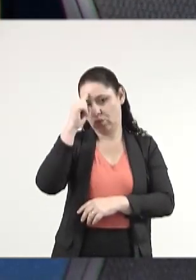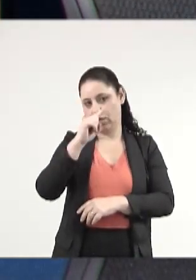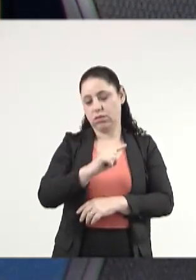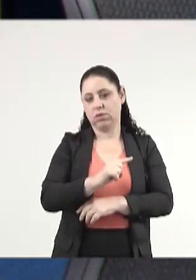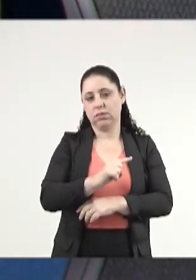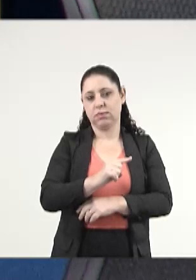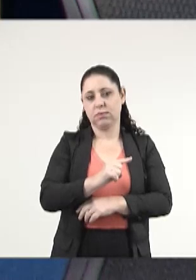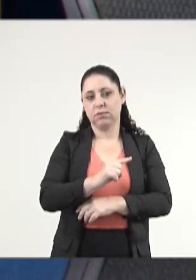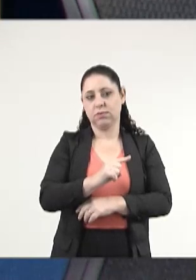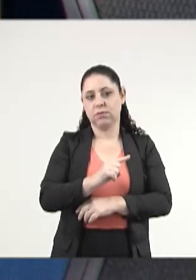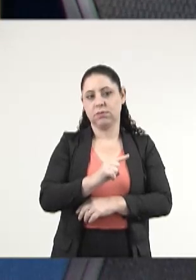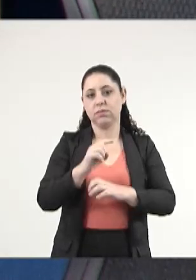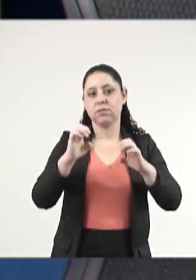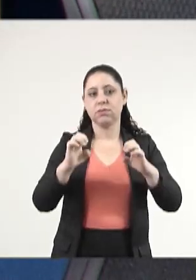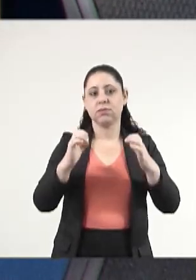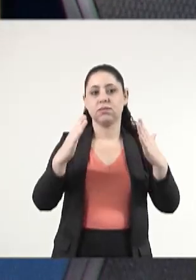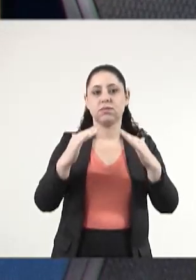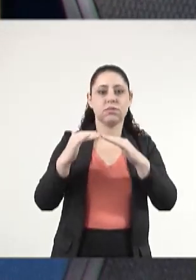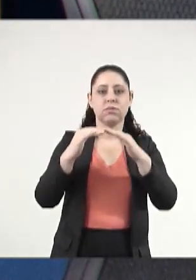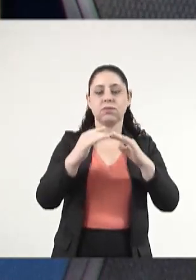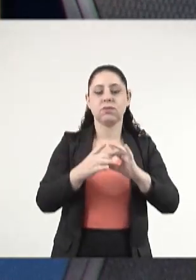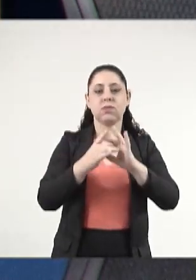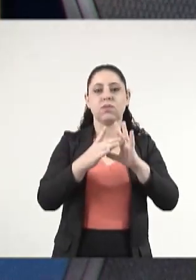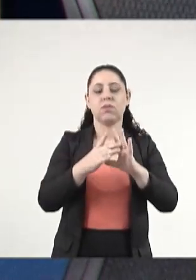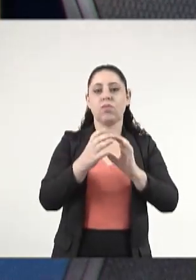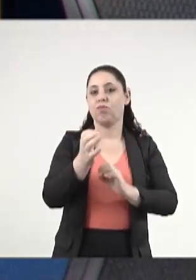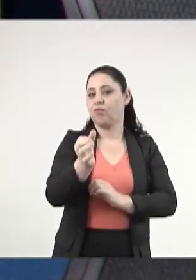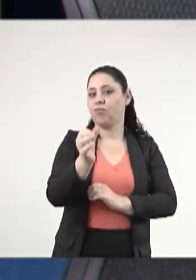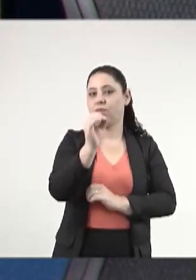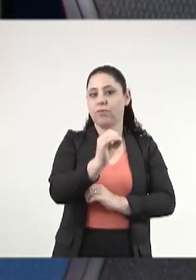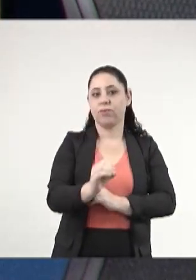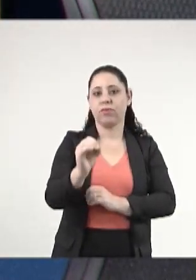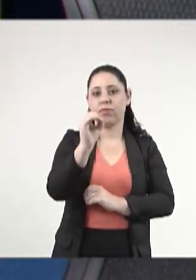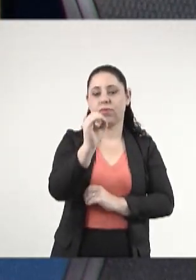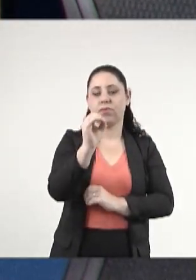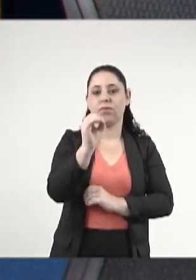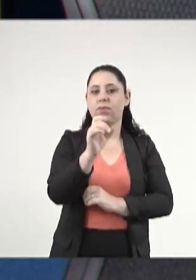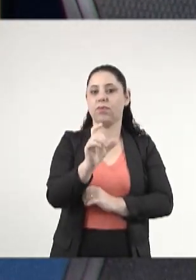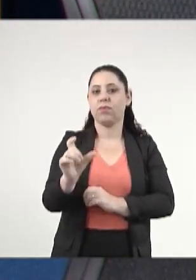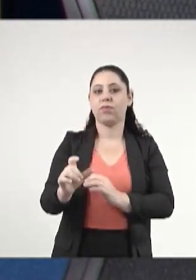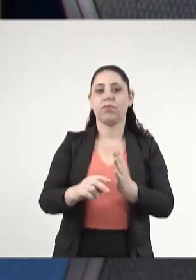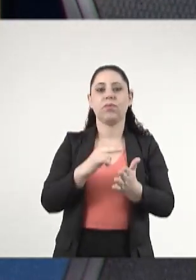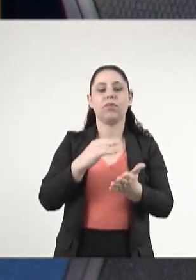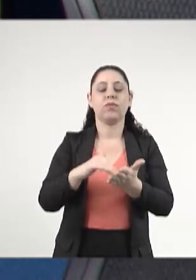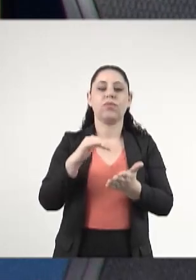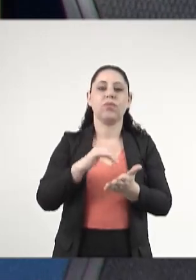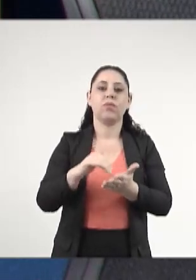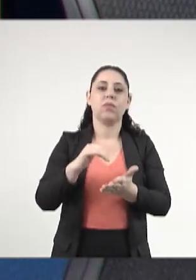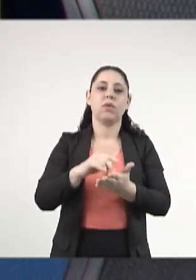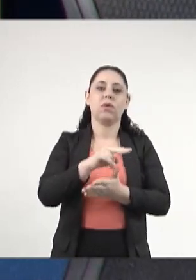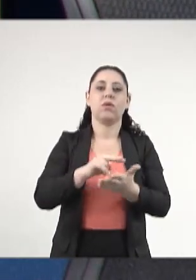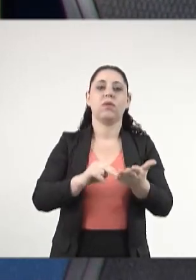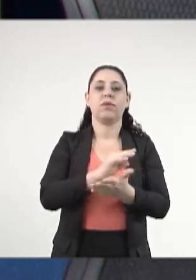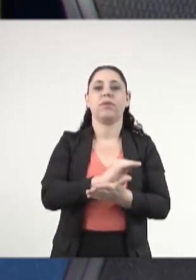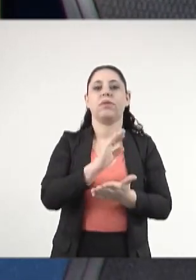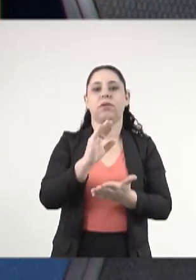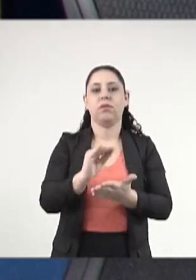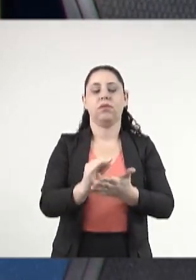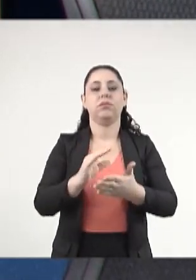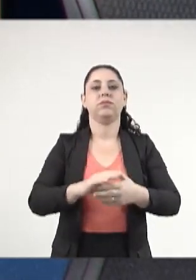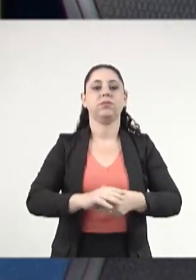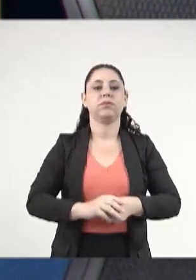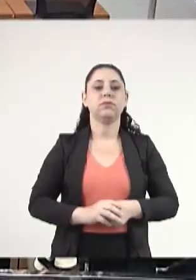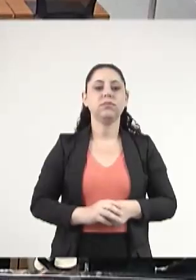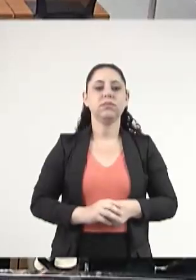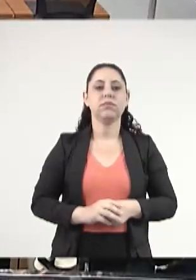dias da festa da democracia, dia 6 de outubro. Com a palavra, o senhor segundo secretário, para a leitura da ata.